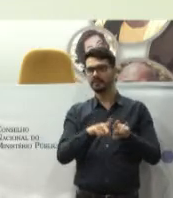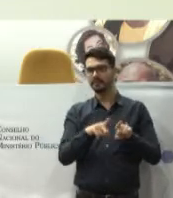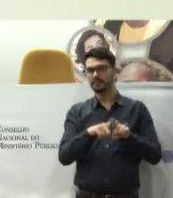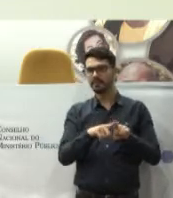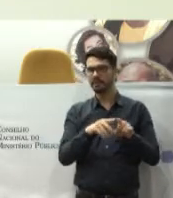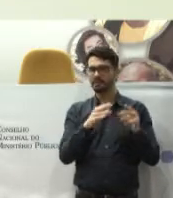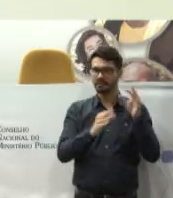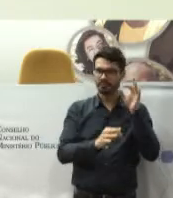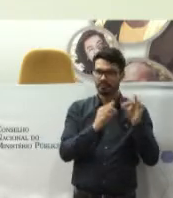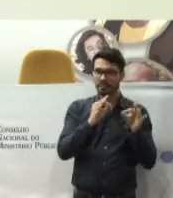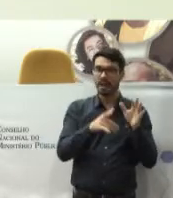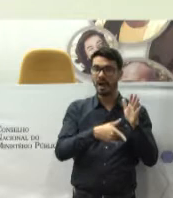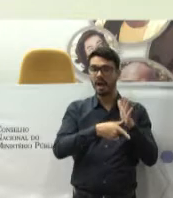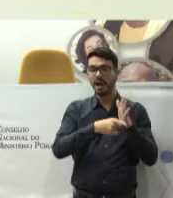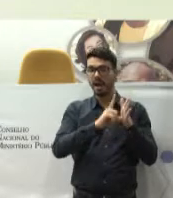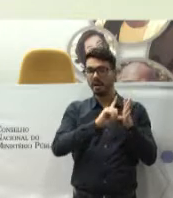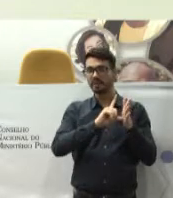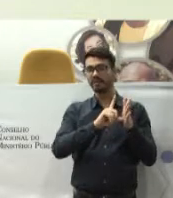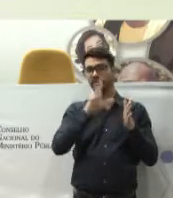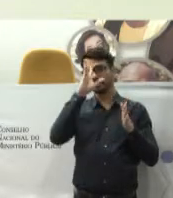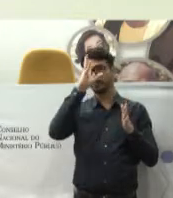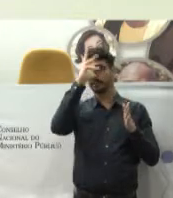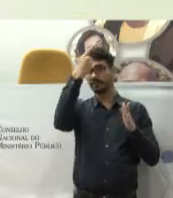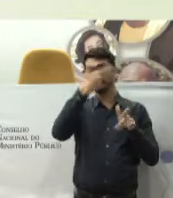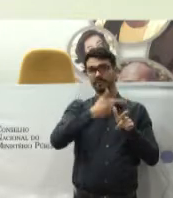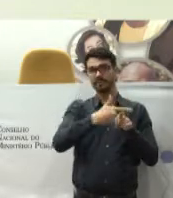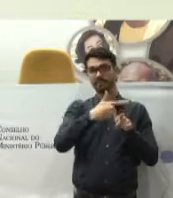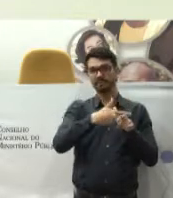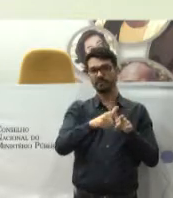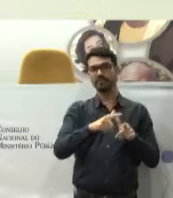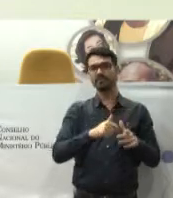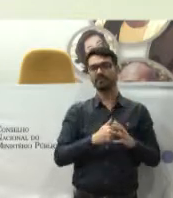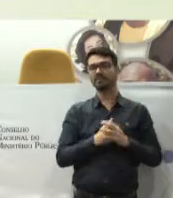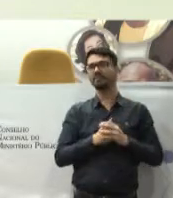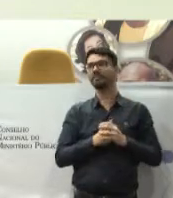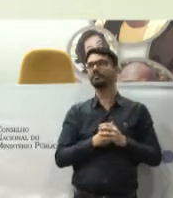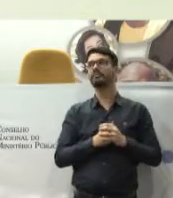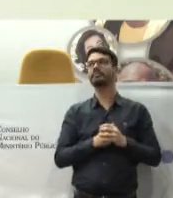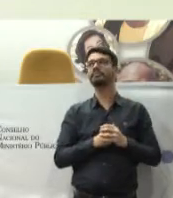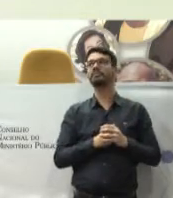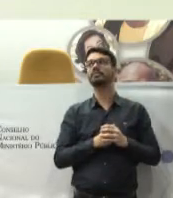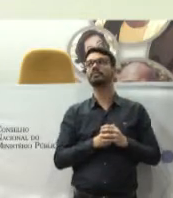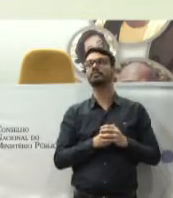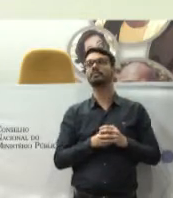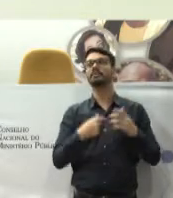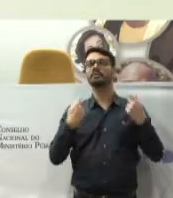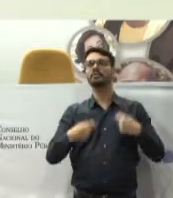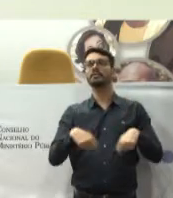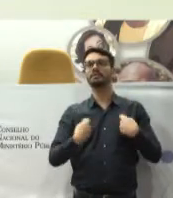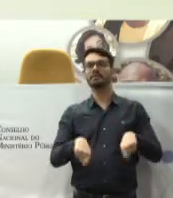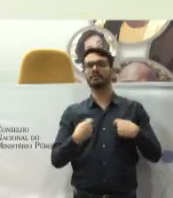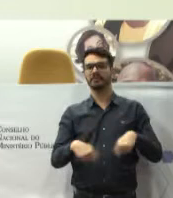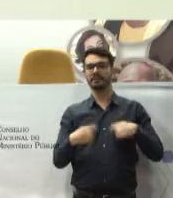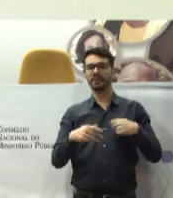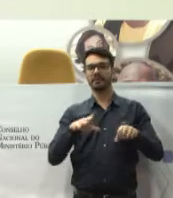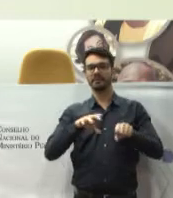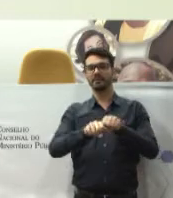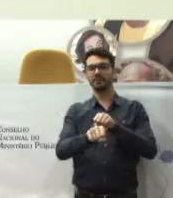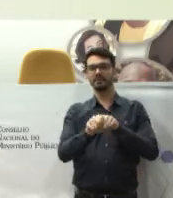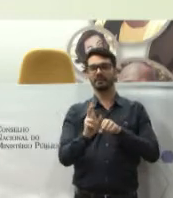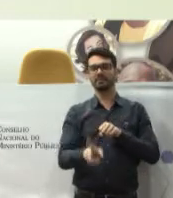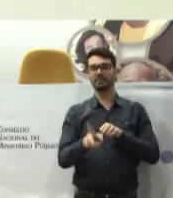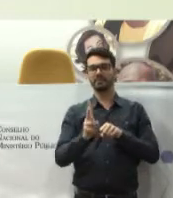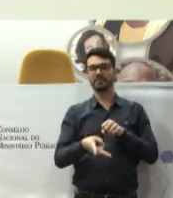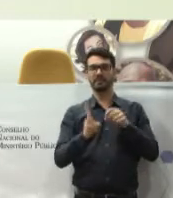judicializar questões antes de procurar resolver elas por autocomposição, e a necessidade de formação